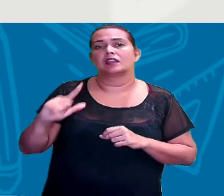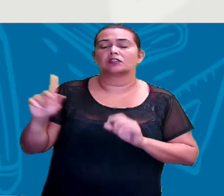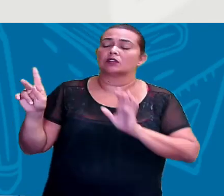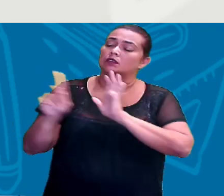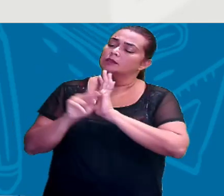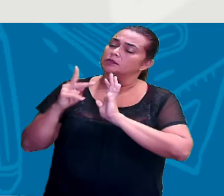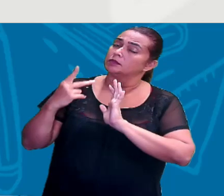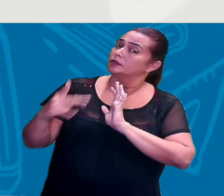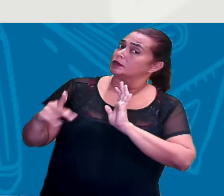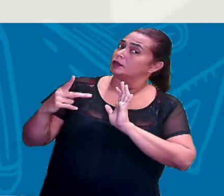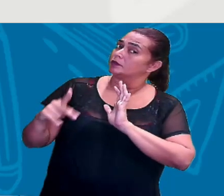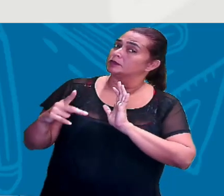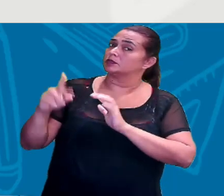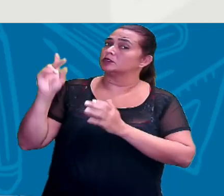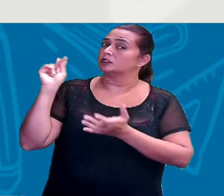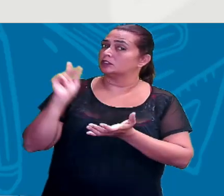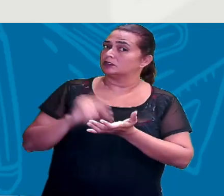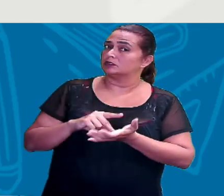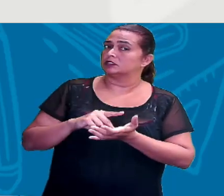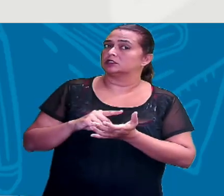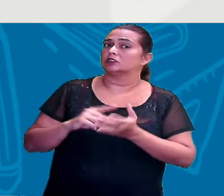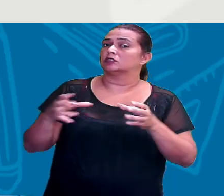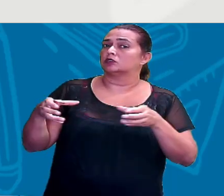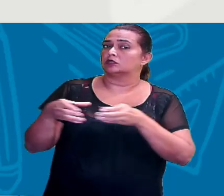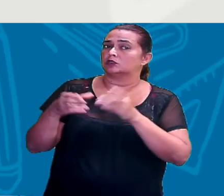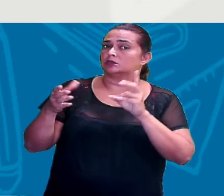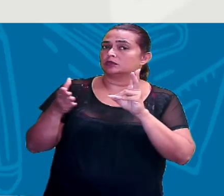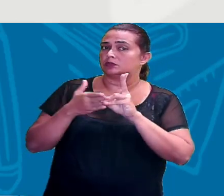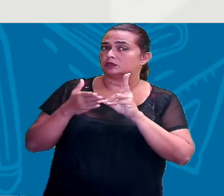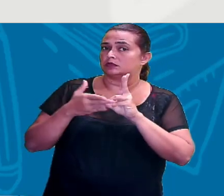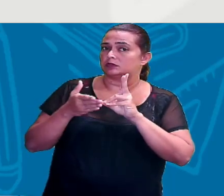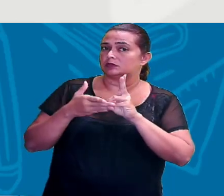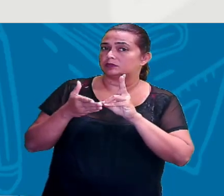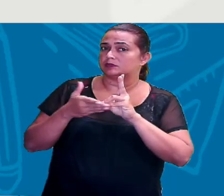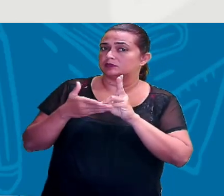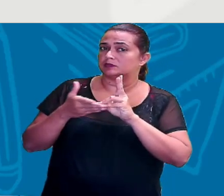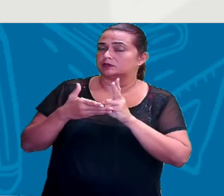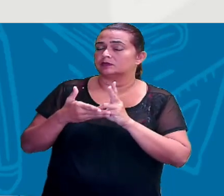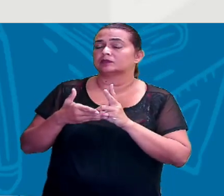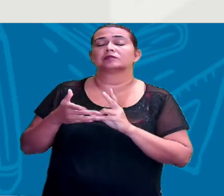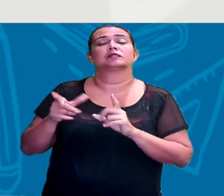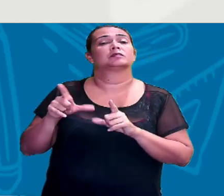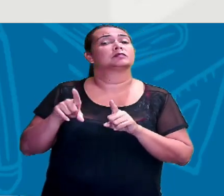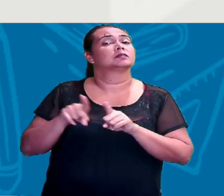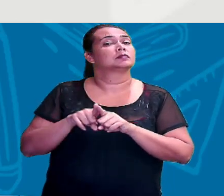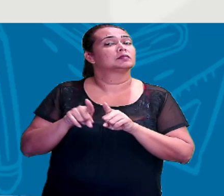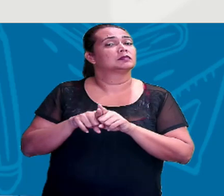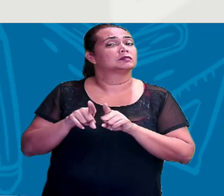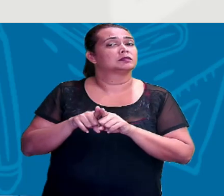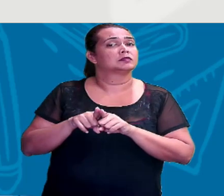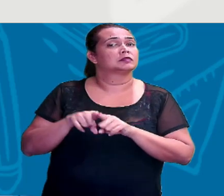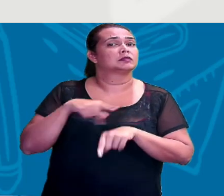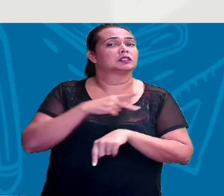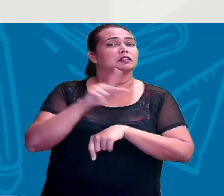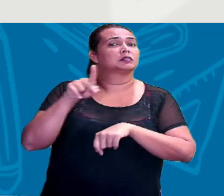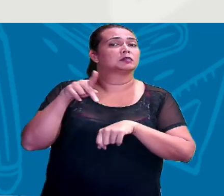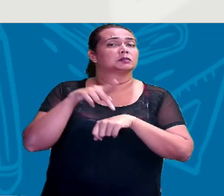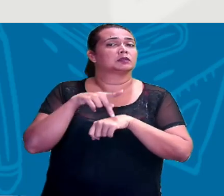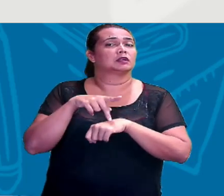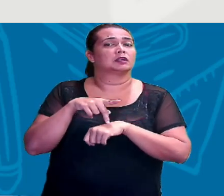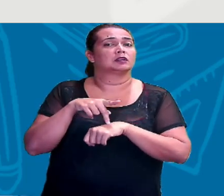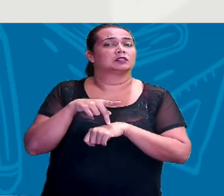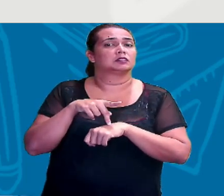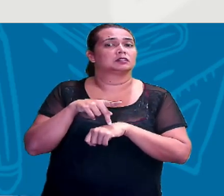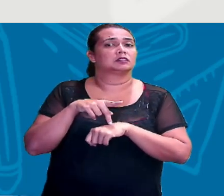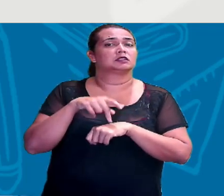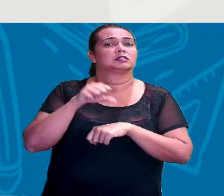nativas, né? Os povos indígenas, né? E nós temos também países como